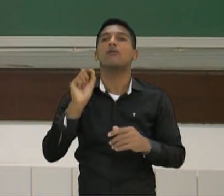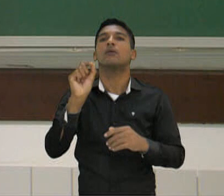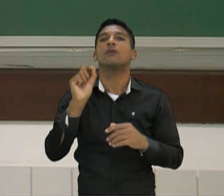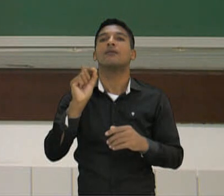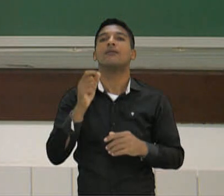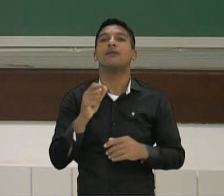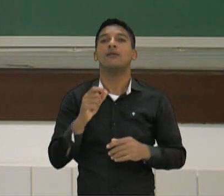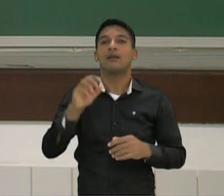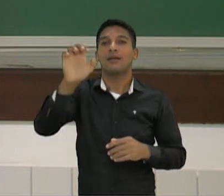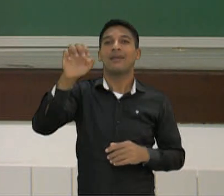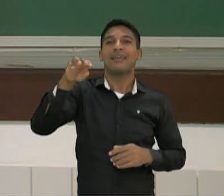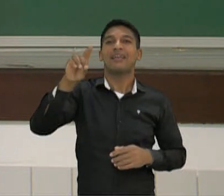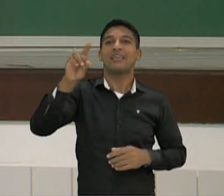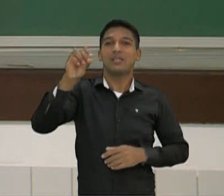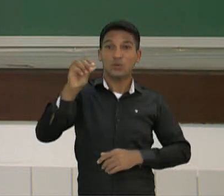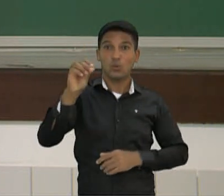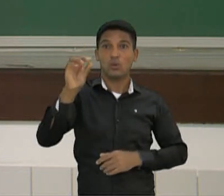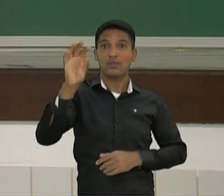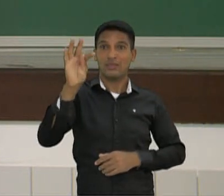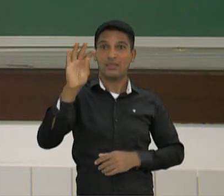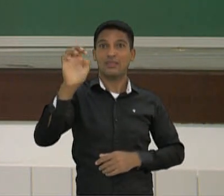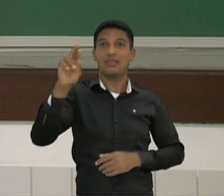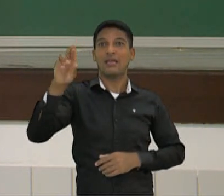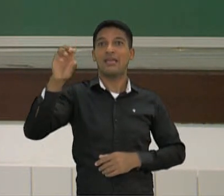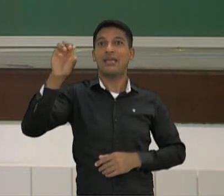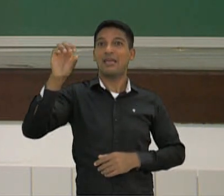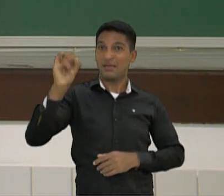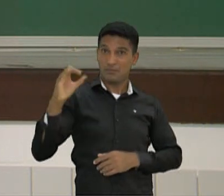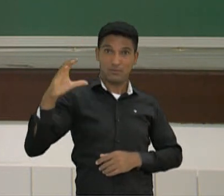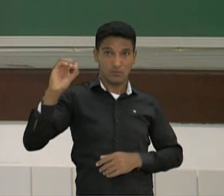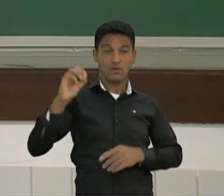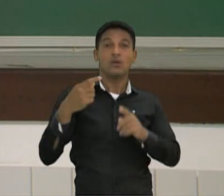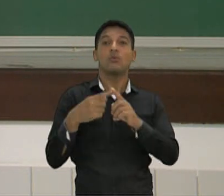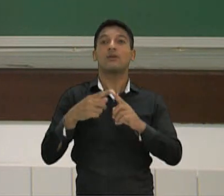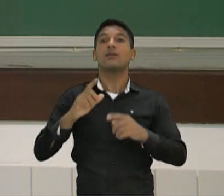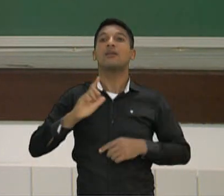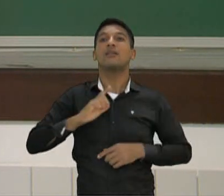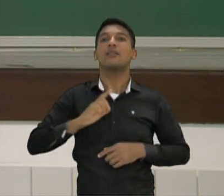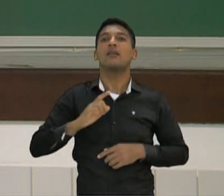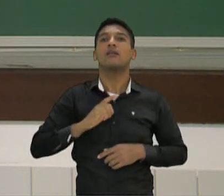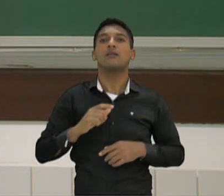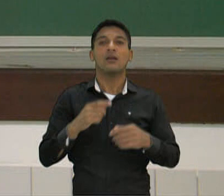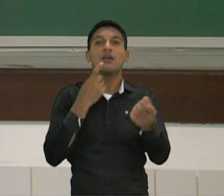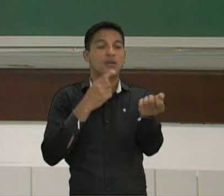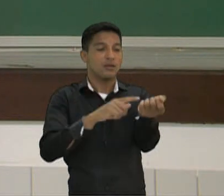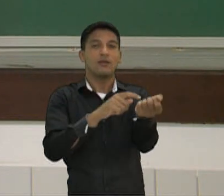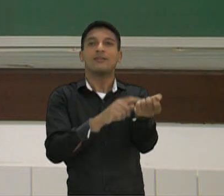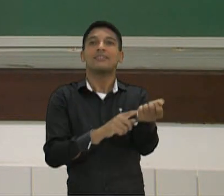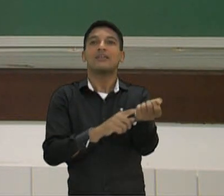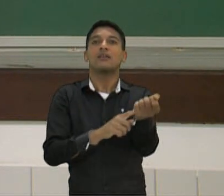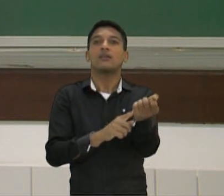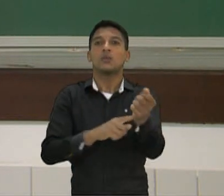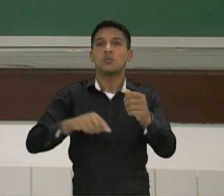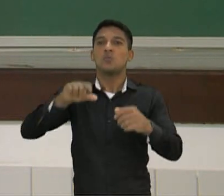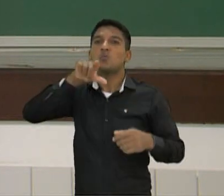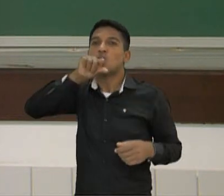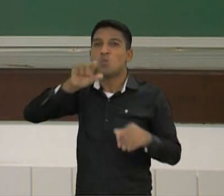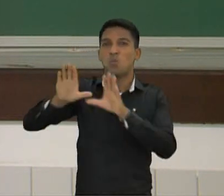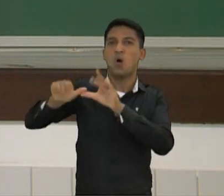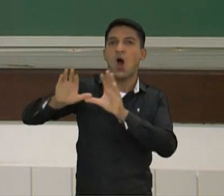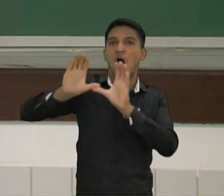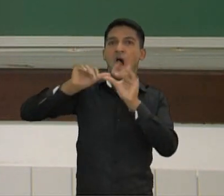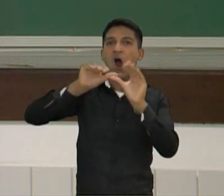endotérmico, justamente por apresentar uma taxa metabólica maior para poder voar. E o que nós vamos acompanhar na aula de hoje? Acompanhe os nossos